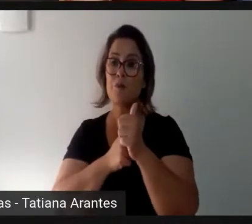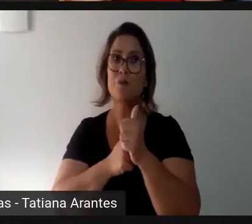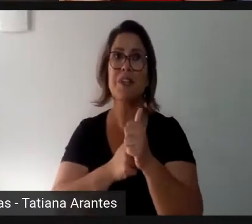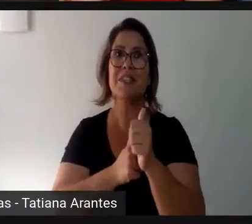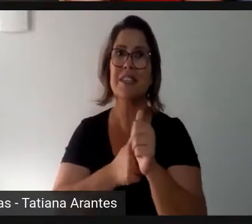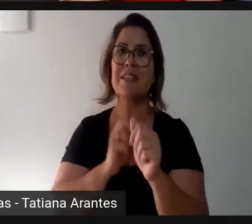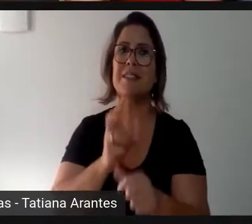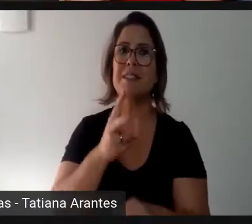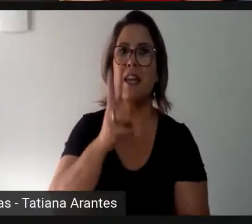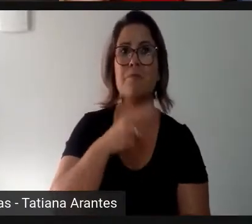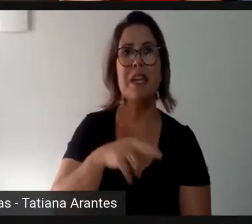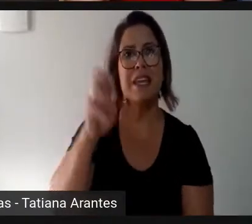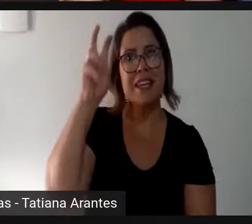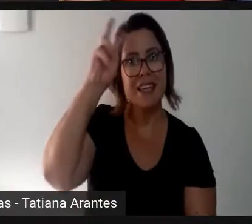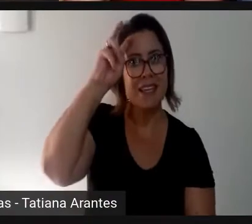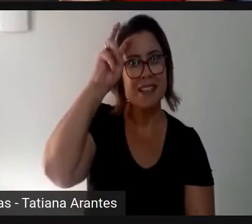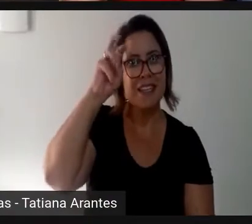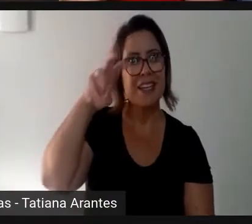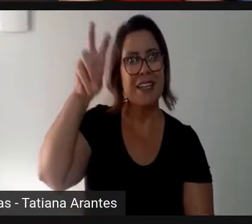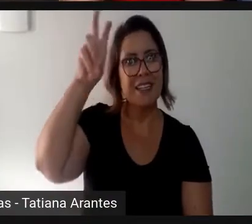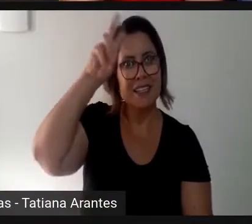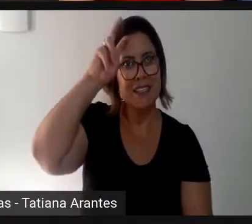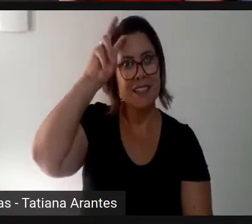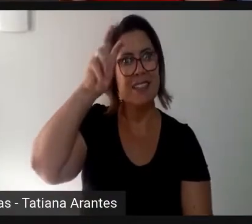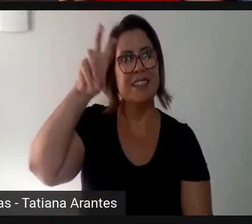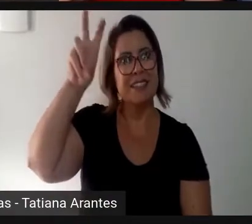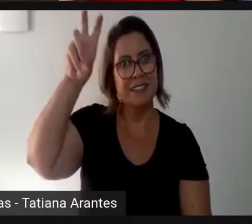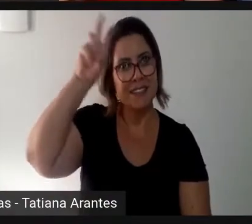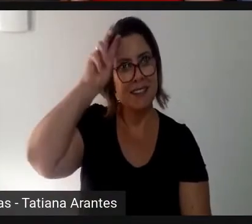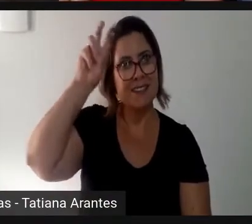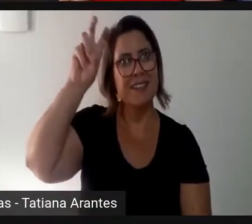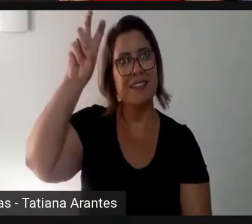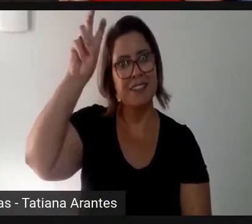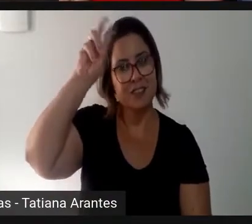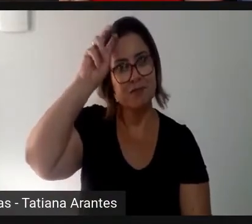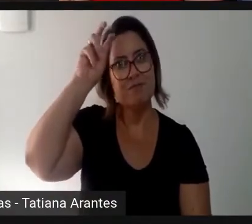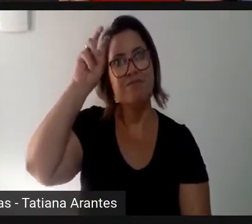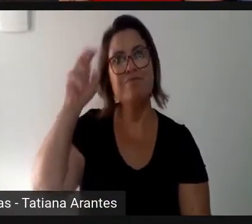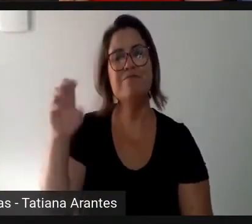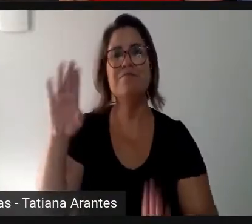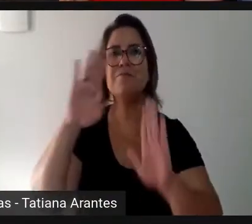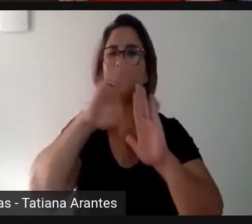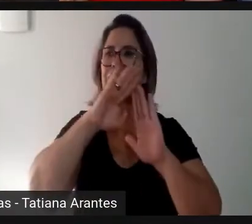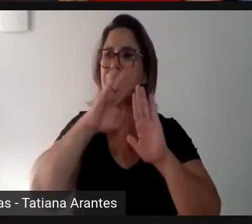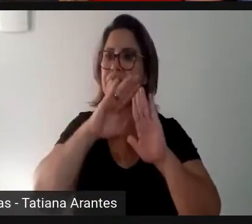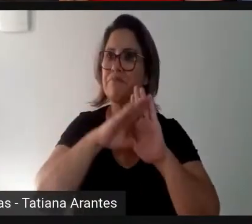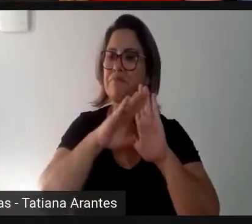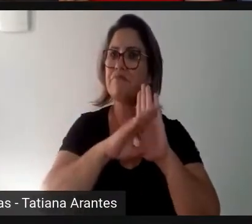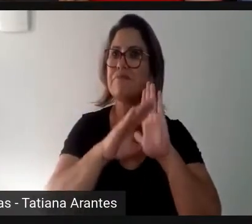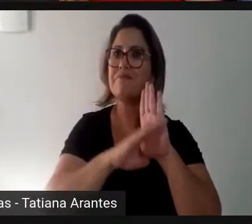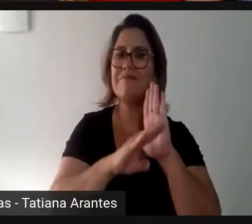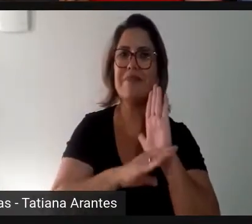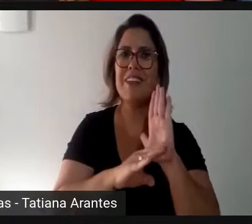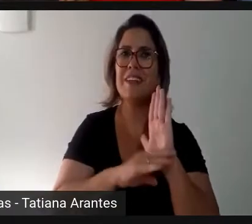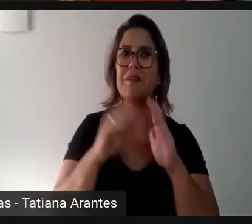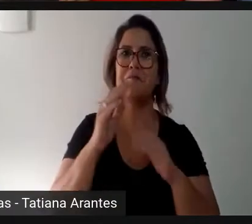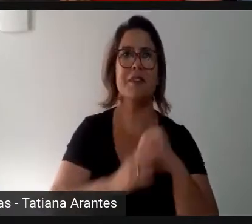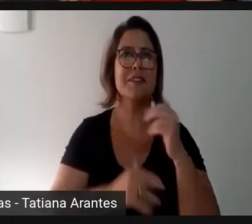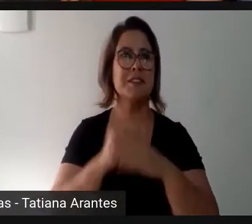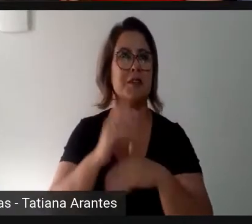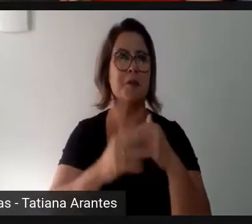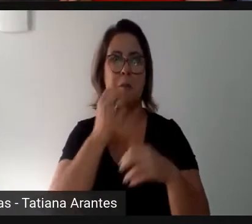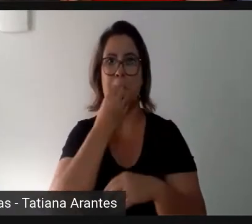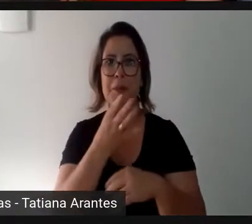Júlio? Toda quinta. Então, a gente tem uma programação de jornada para boas práticas na contratação pública. Então, para